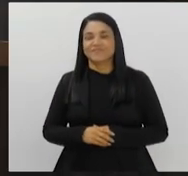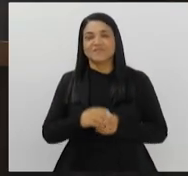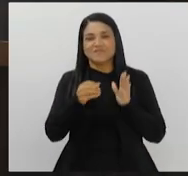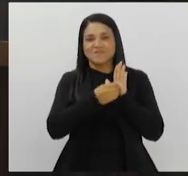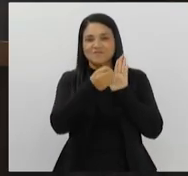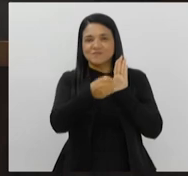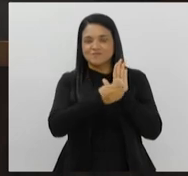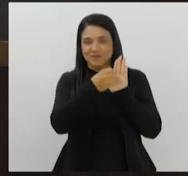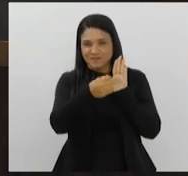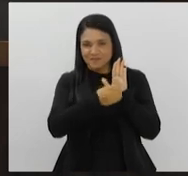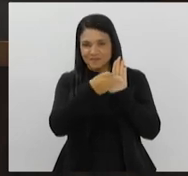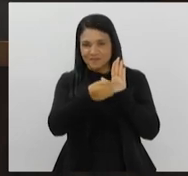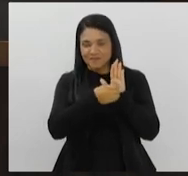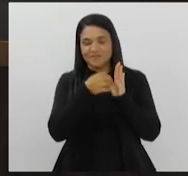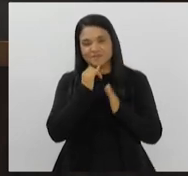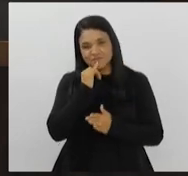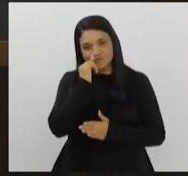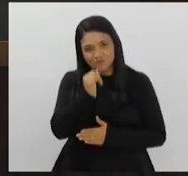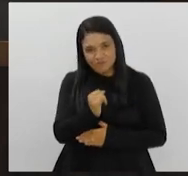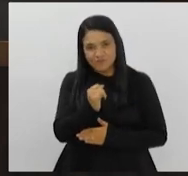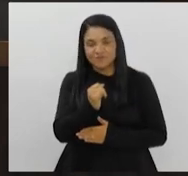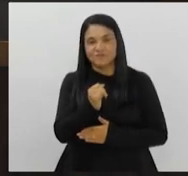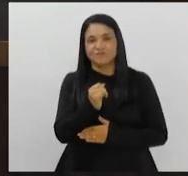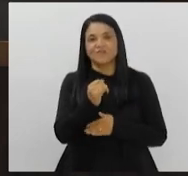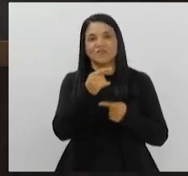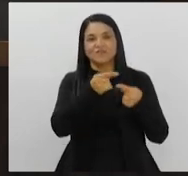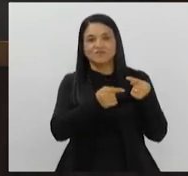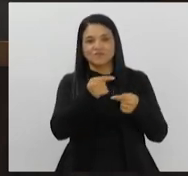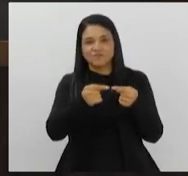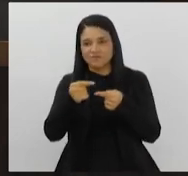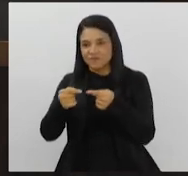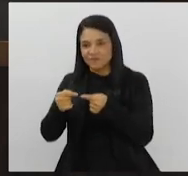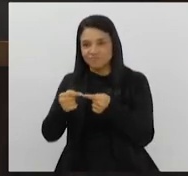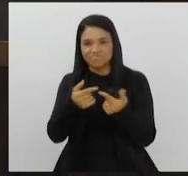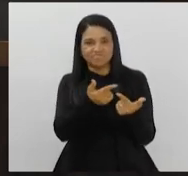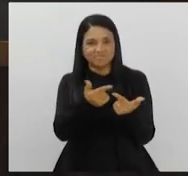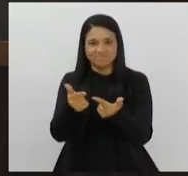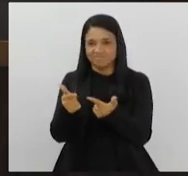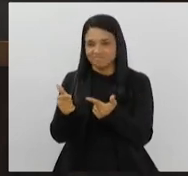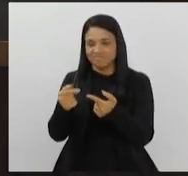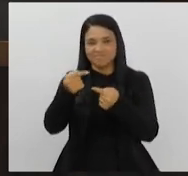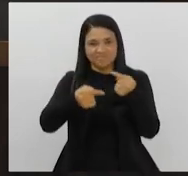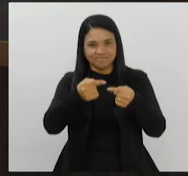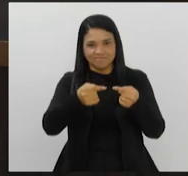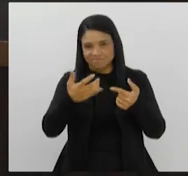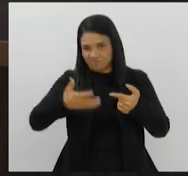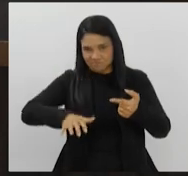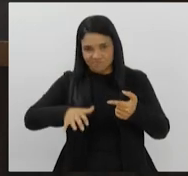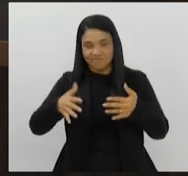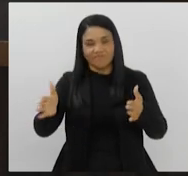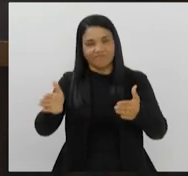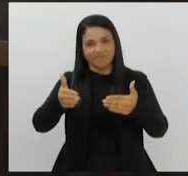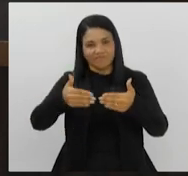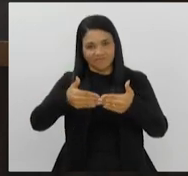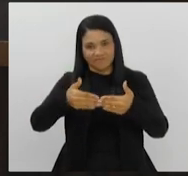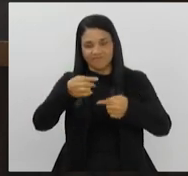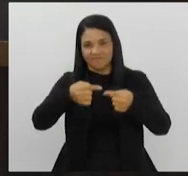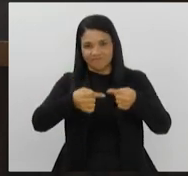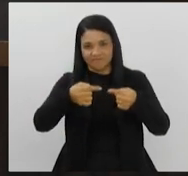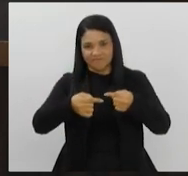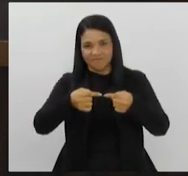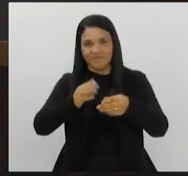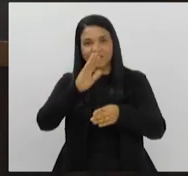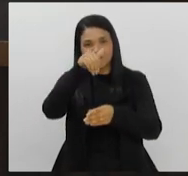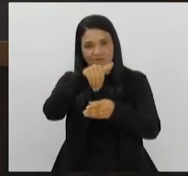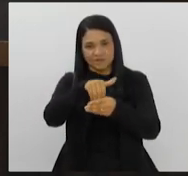pareceres emitido, em discussão, não havendo quem queira discutir, encerrada a discussão,